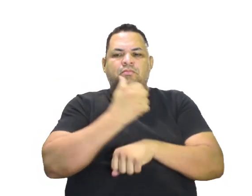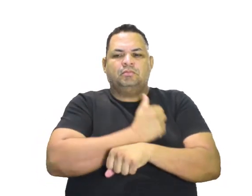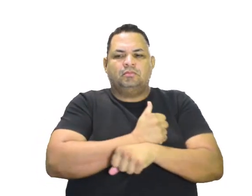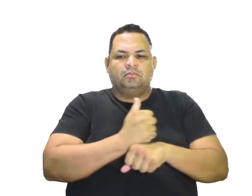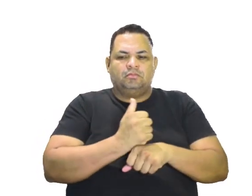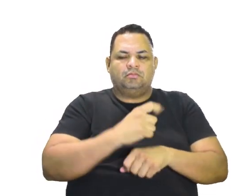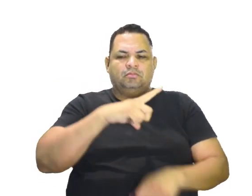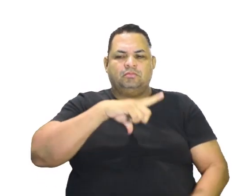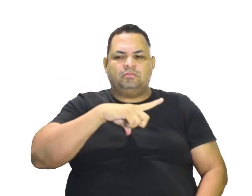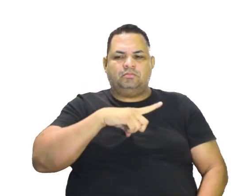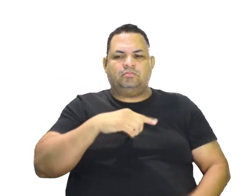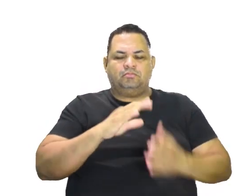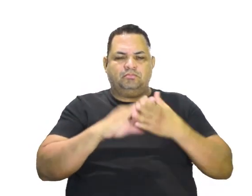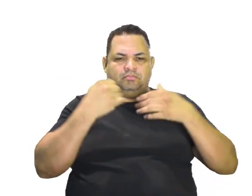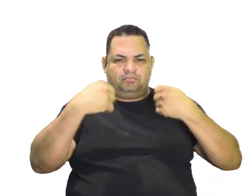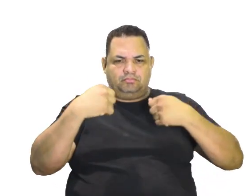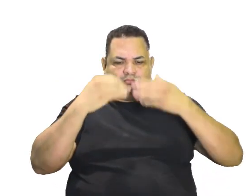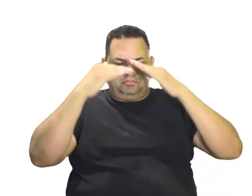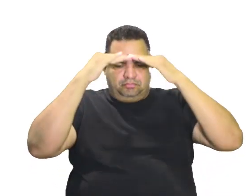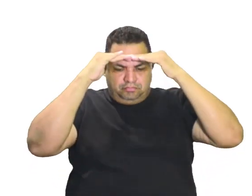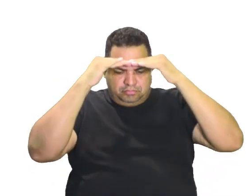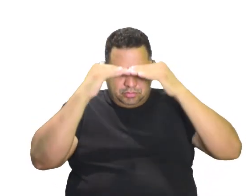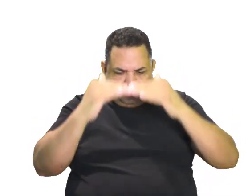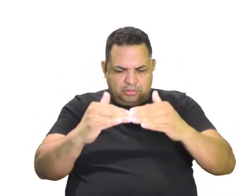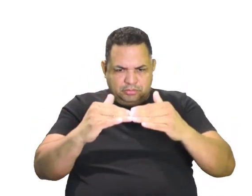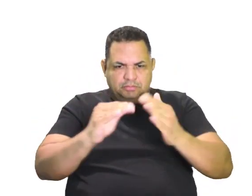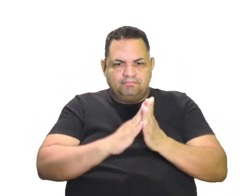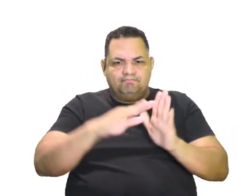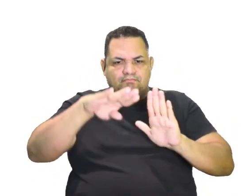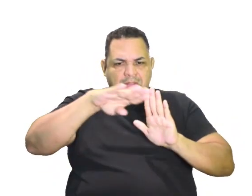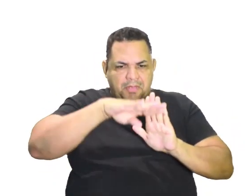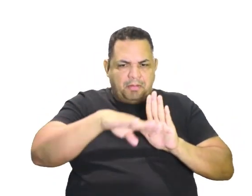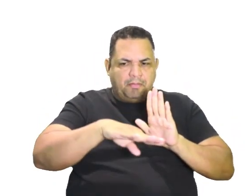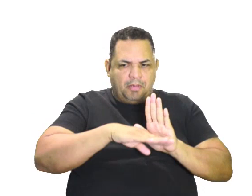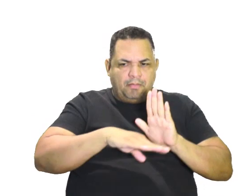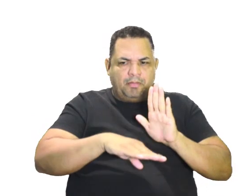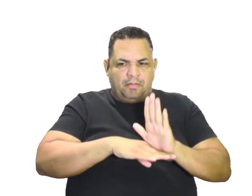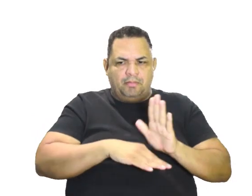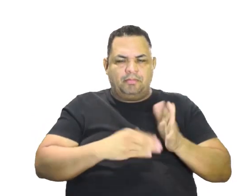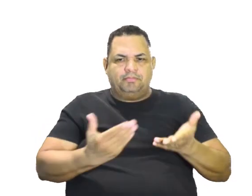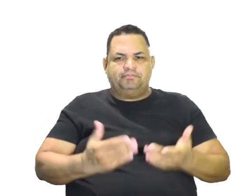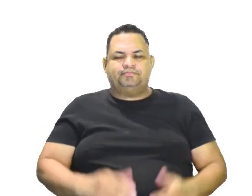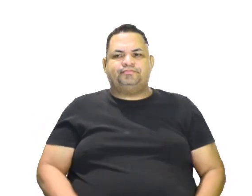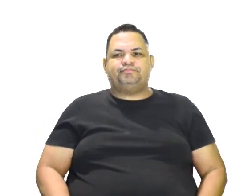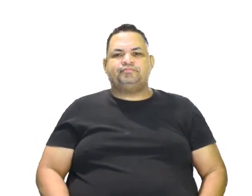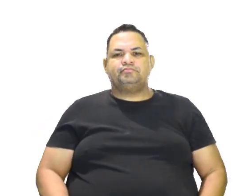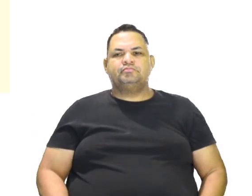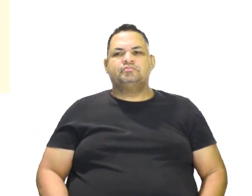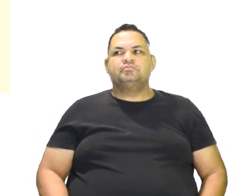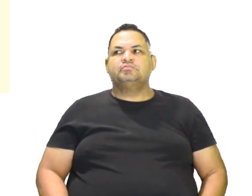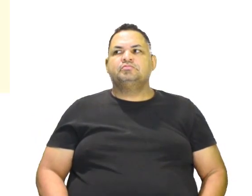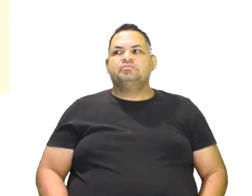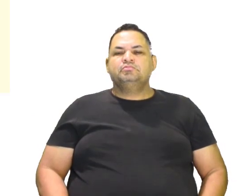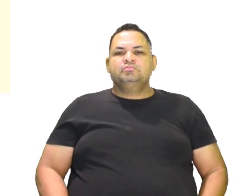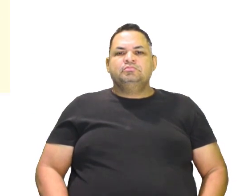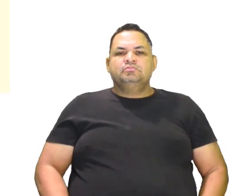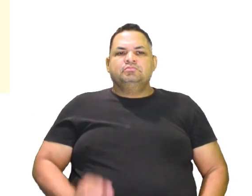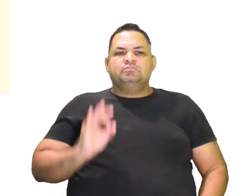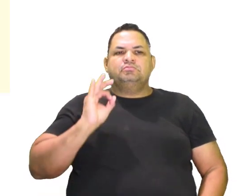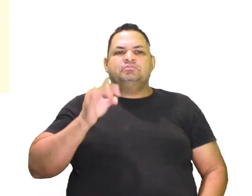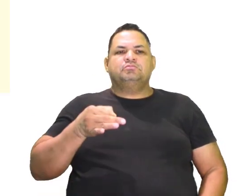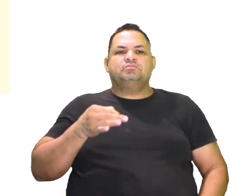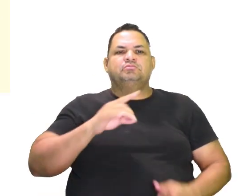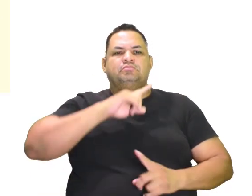sociedades, ele tinha que ser, de algum modo, ressaltar, nos quadros,